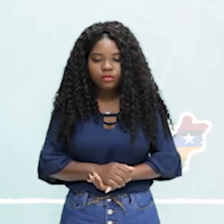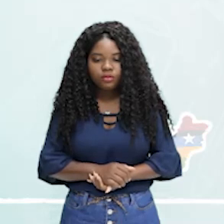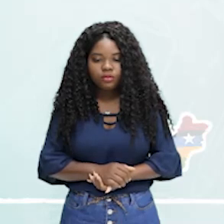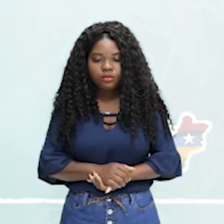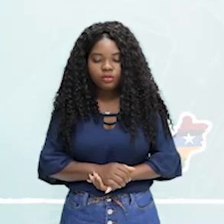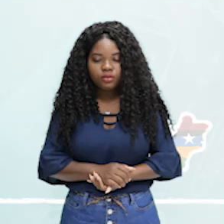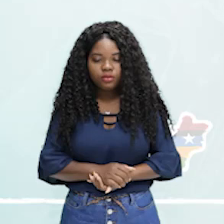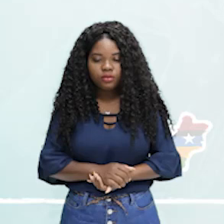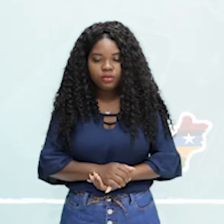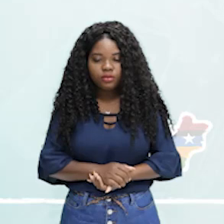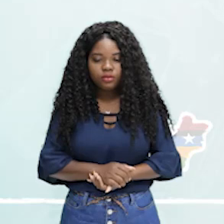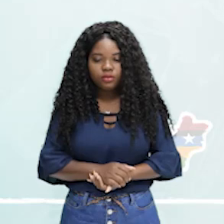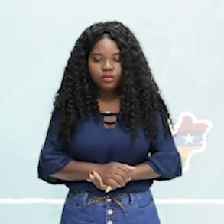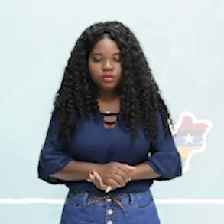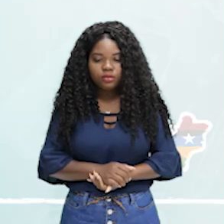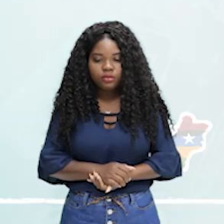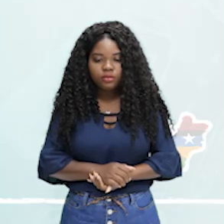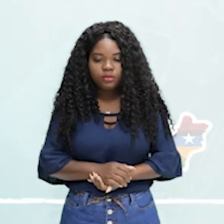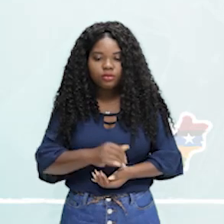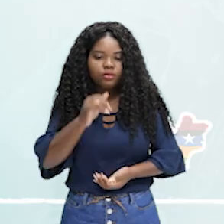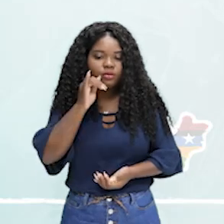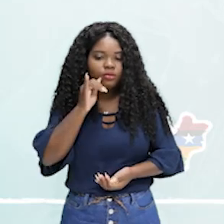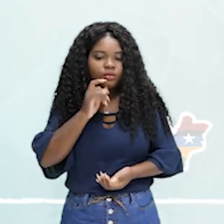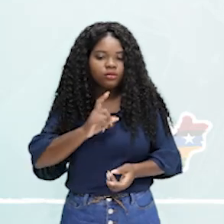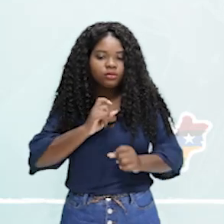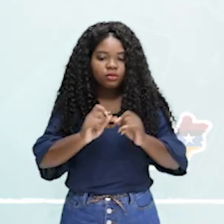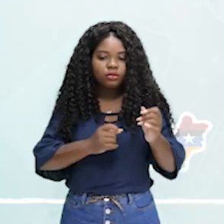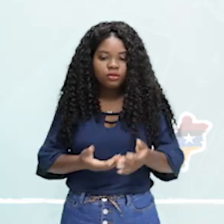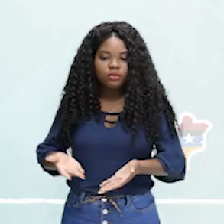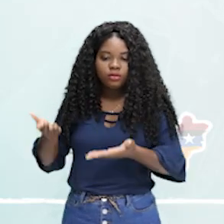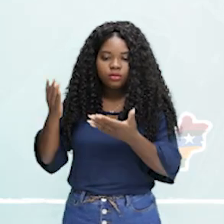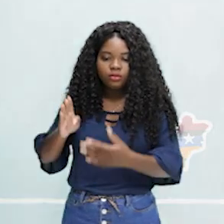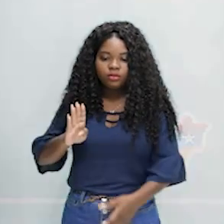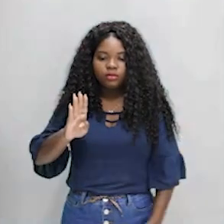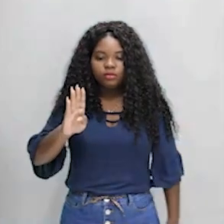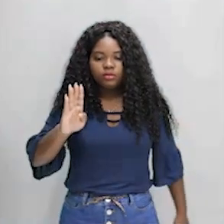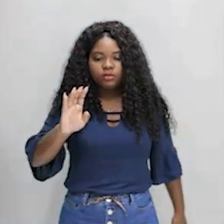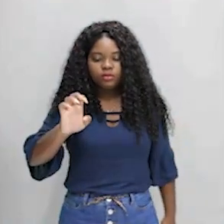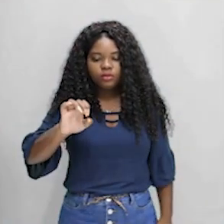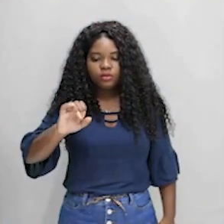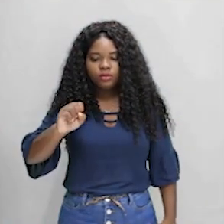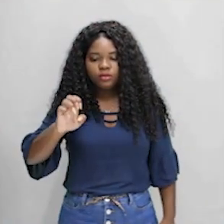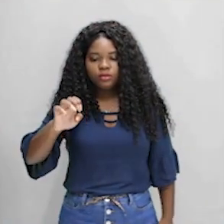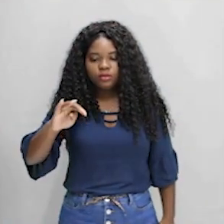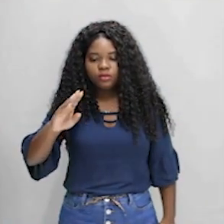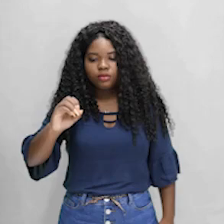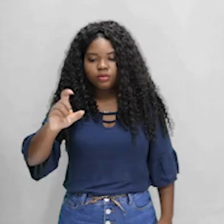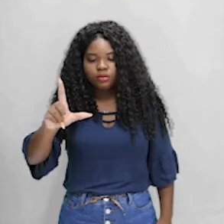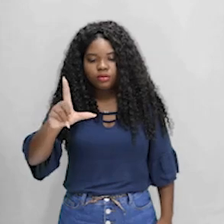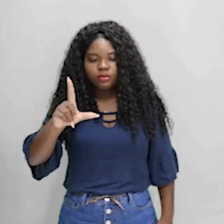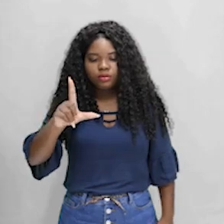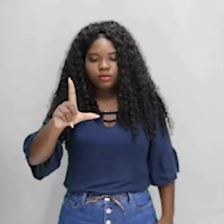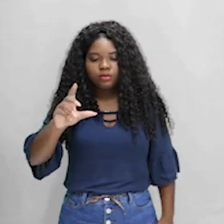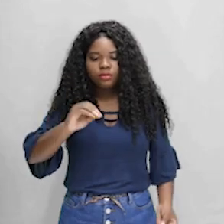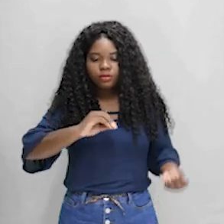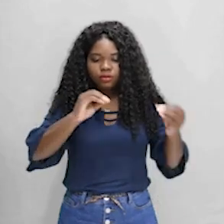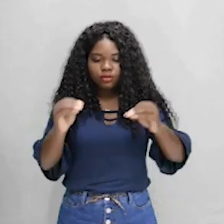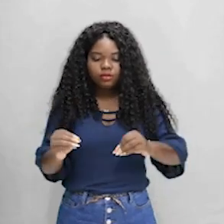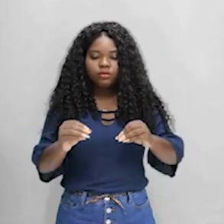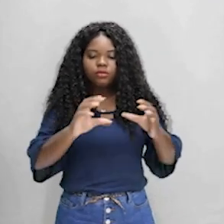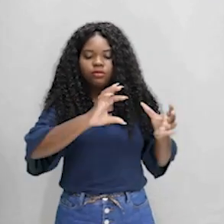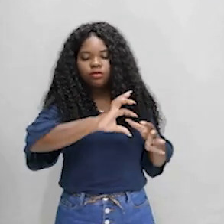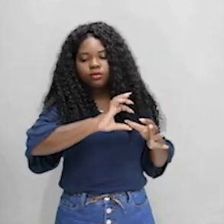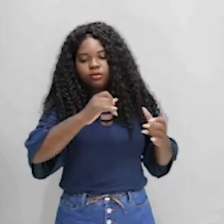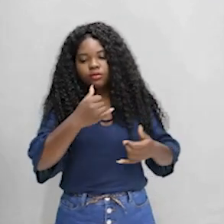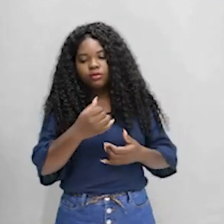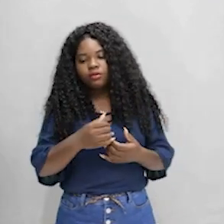bola e assim somar pontos. Como exemplos, nós temos o beisebol e o softball. Foram modalidades que foram incluídas nos Jogos Olímpicos de